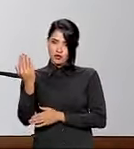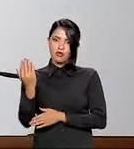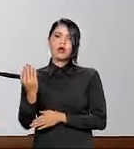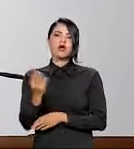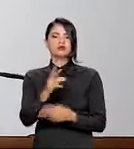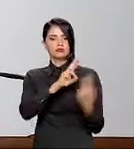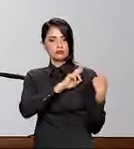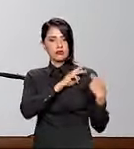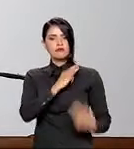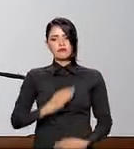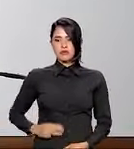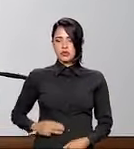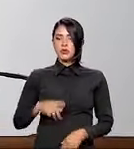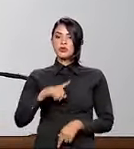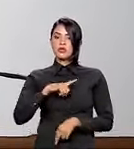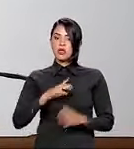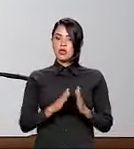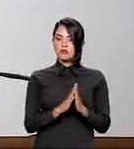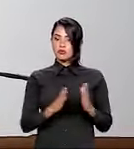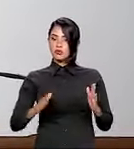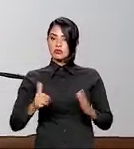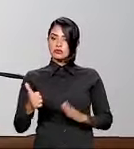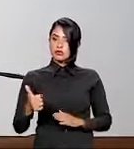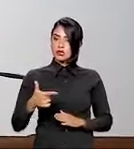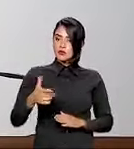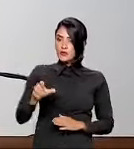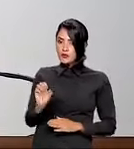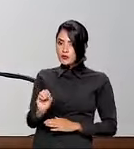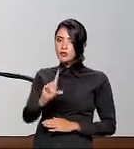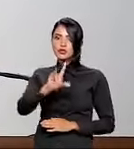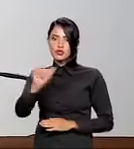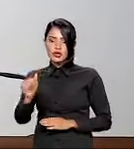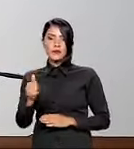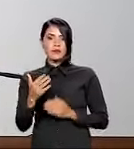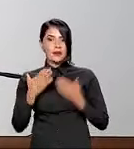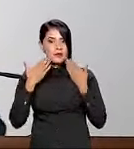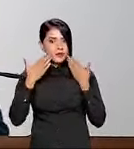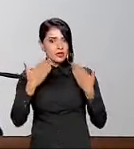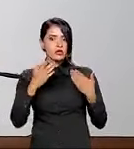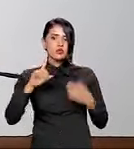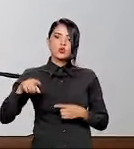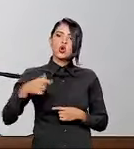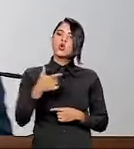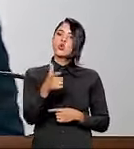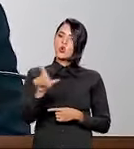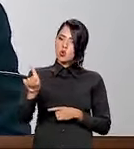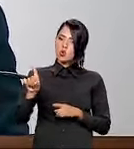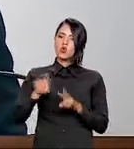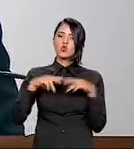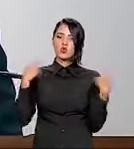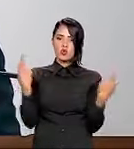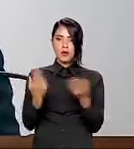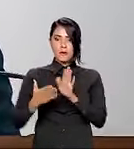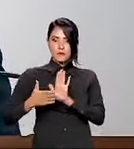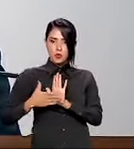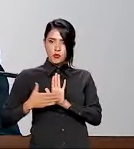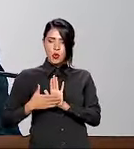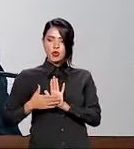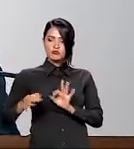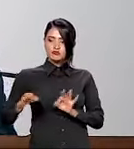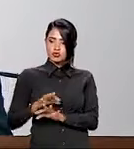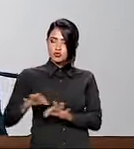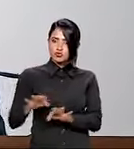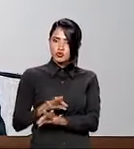esse grupo tem 120 dias para apresentar numa próxima reunião as propostas que eles conseguiram